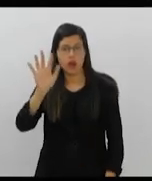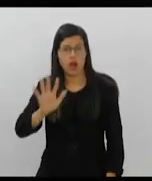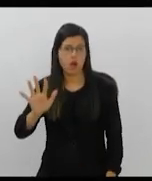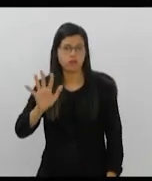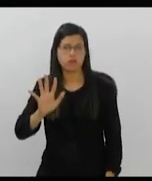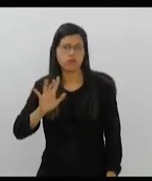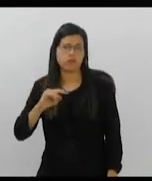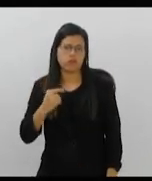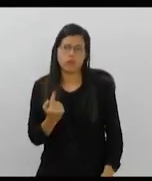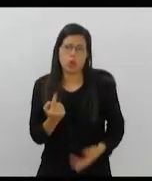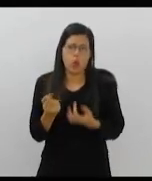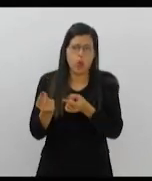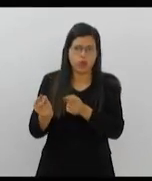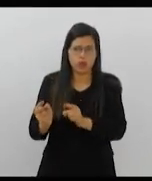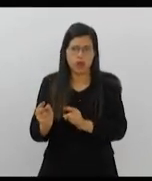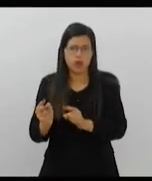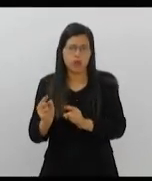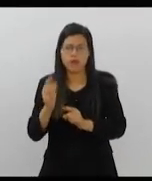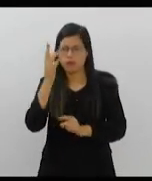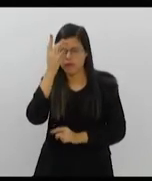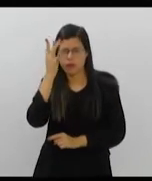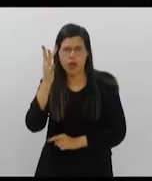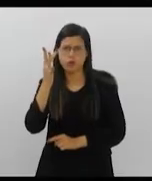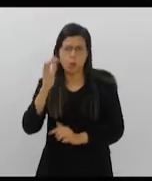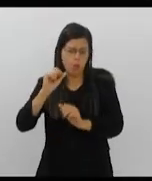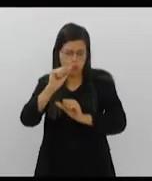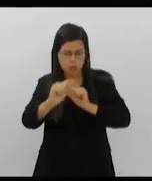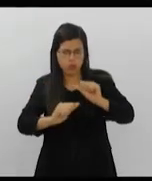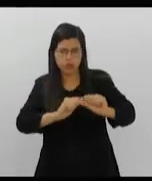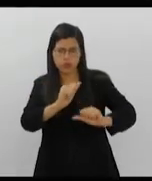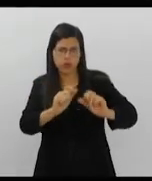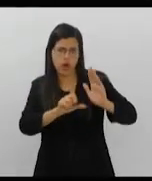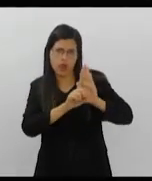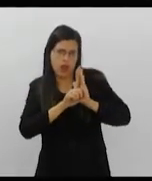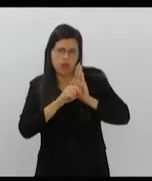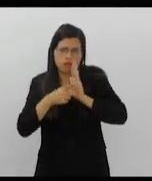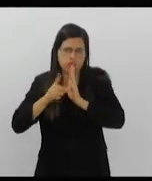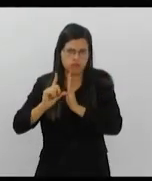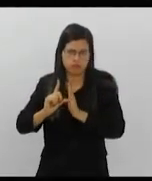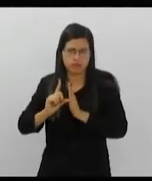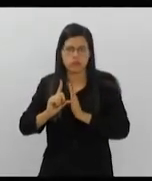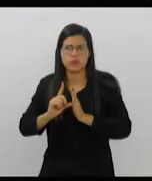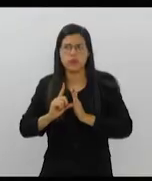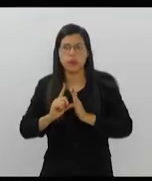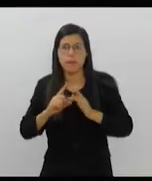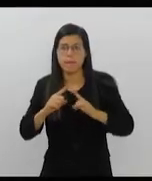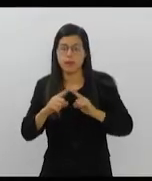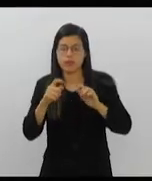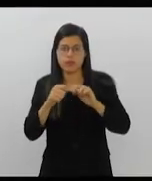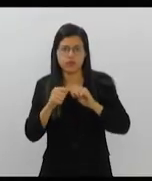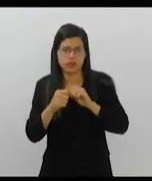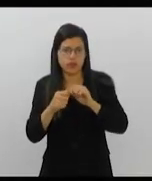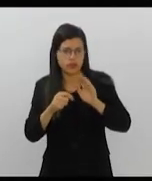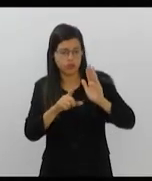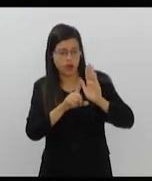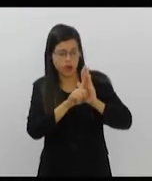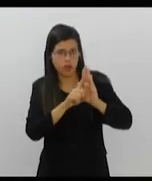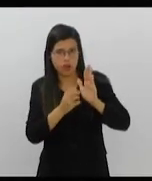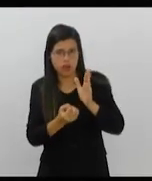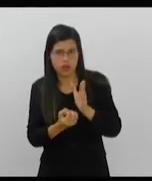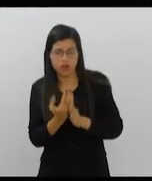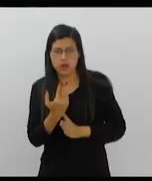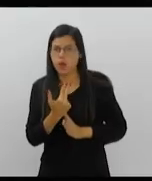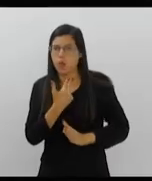contrariando, fácil, se modifica a lei anterior. Mas, quando você faz uma lei, você não